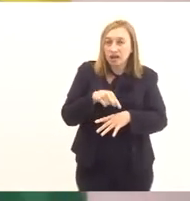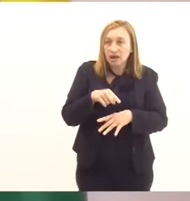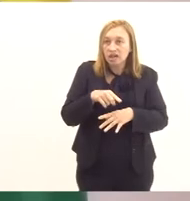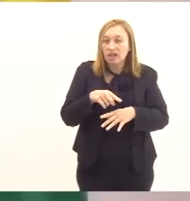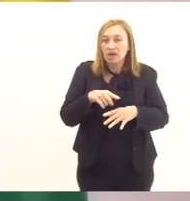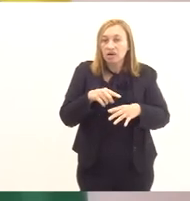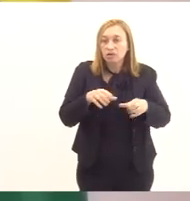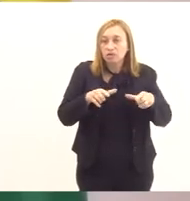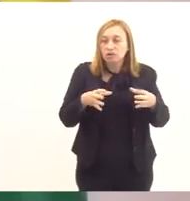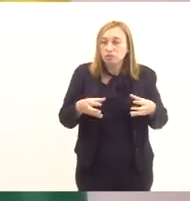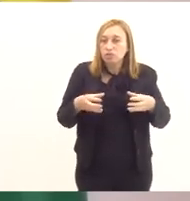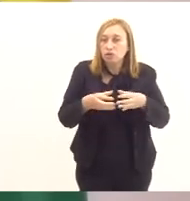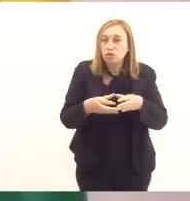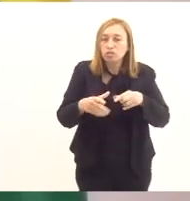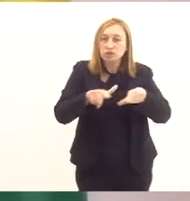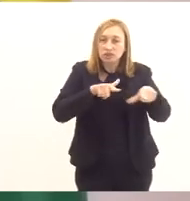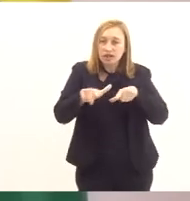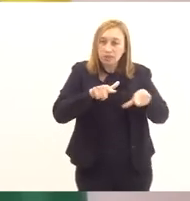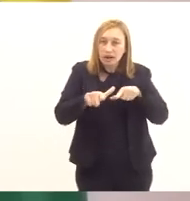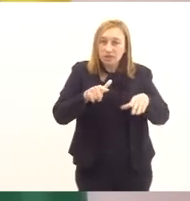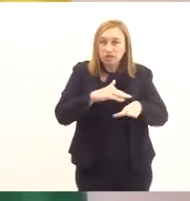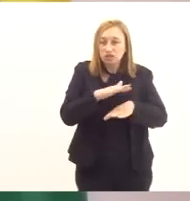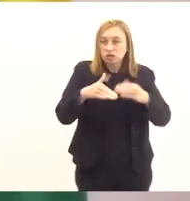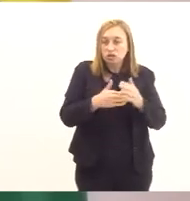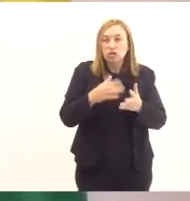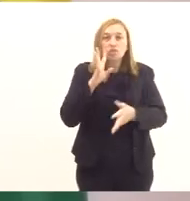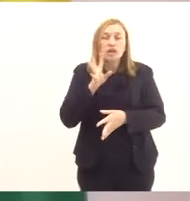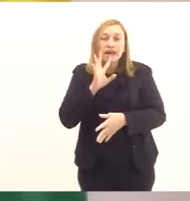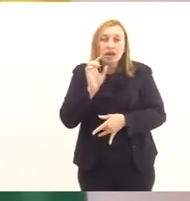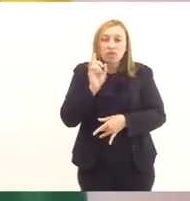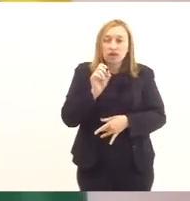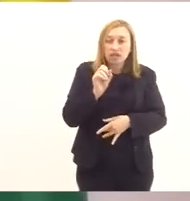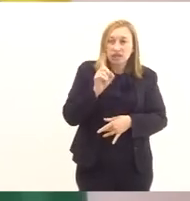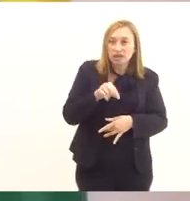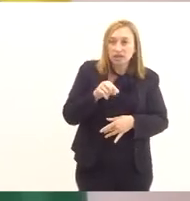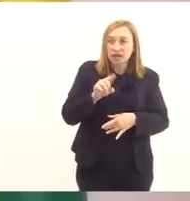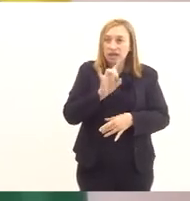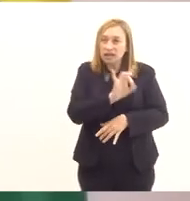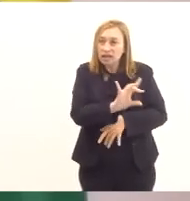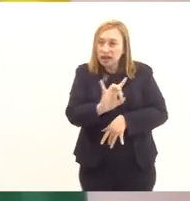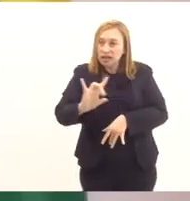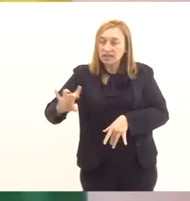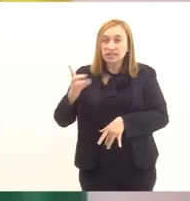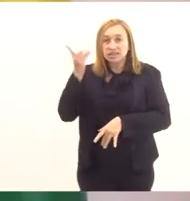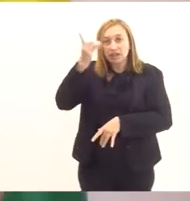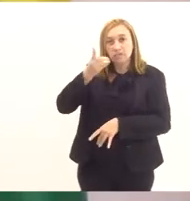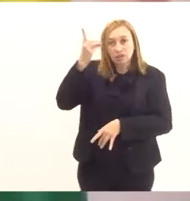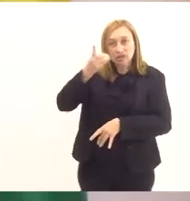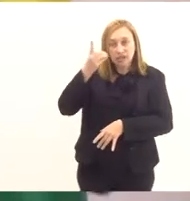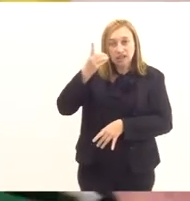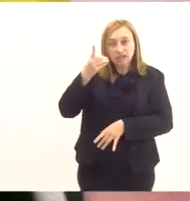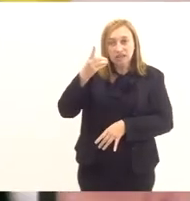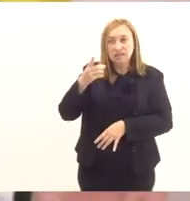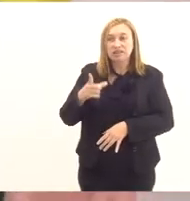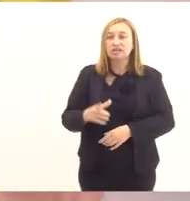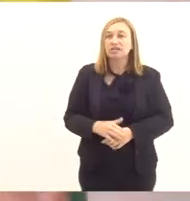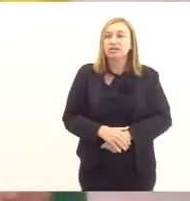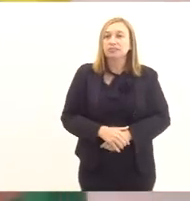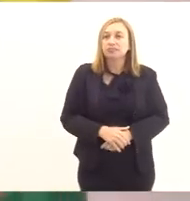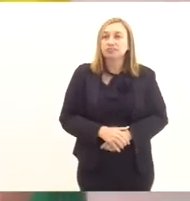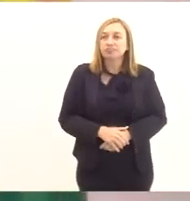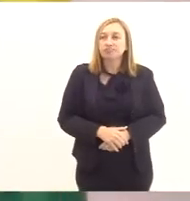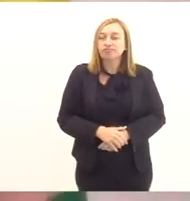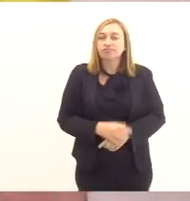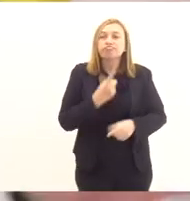por essência e e o bacana dessa composição é que em cada expertise de cada Deputado há uma tendência